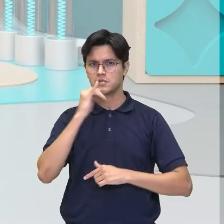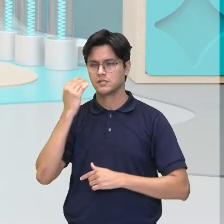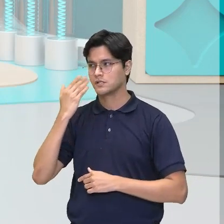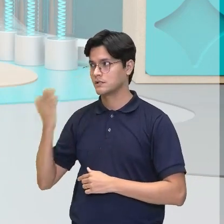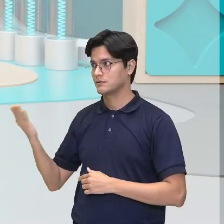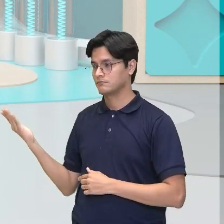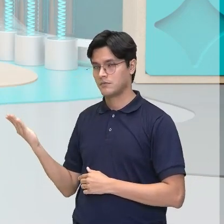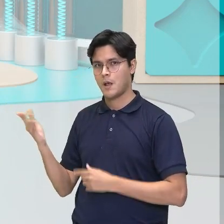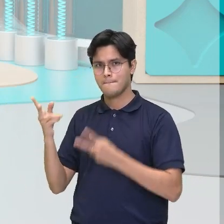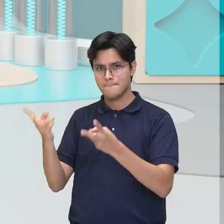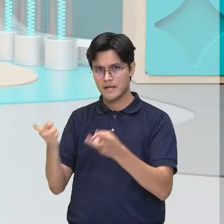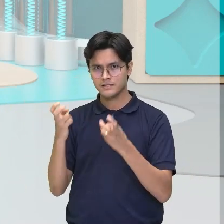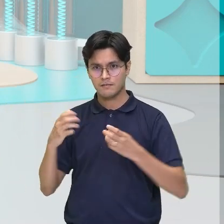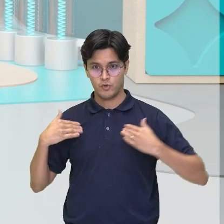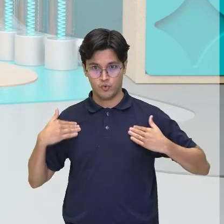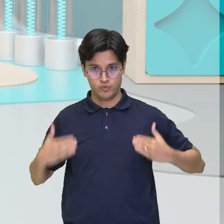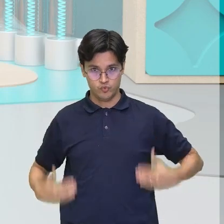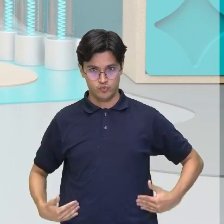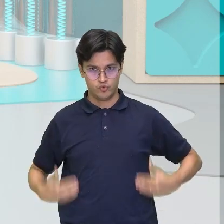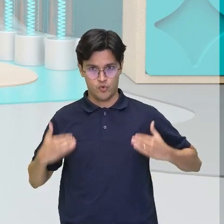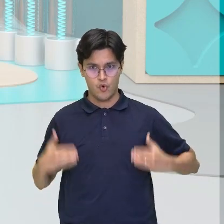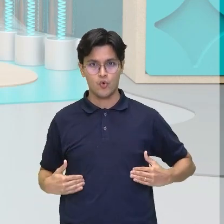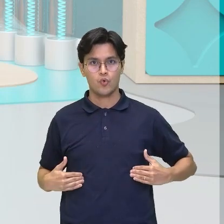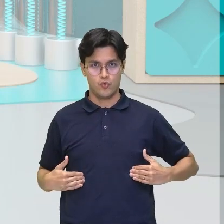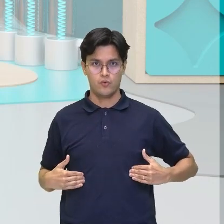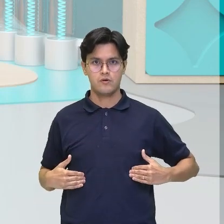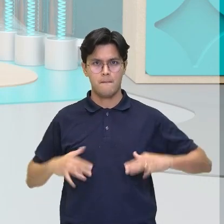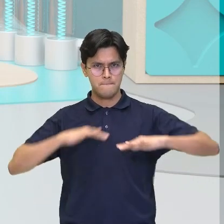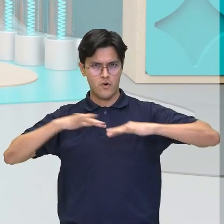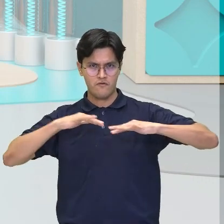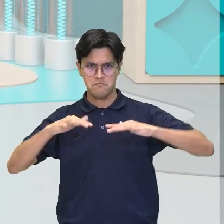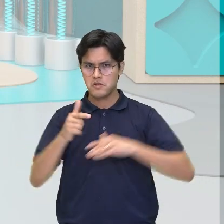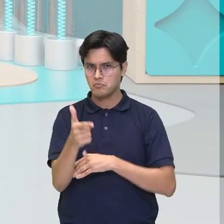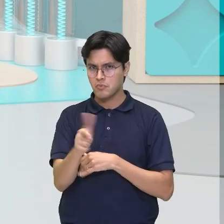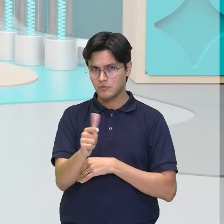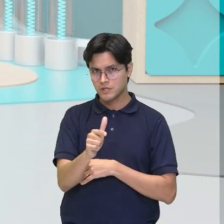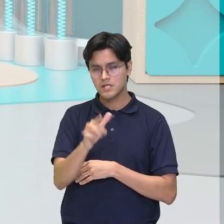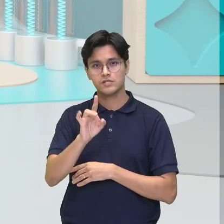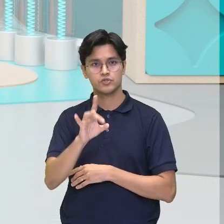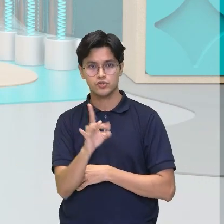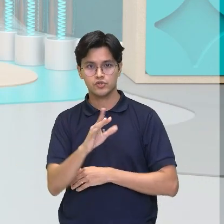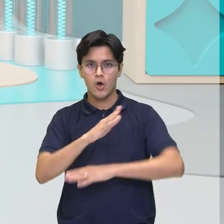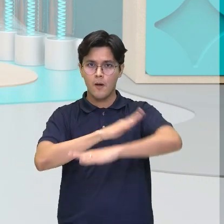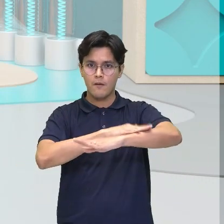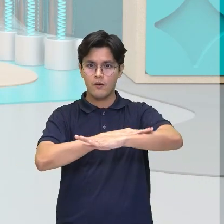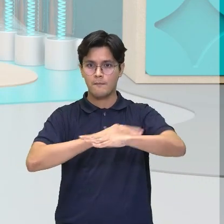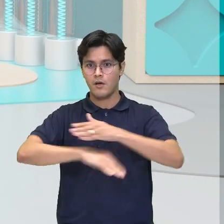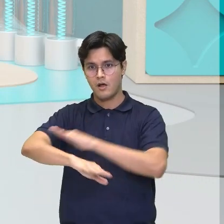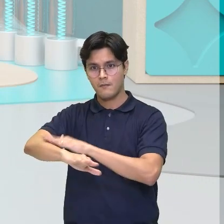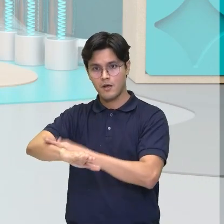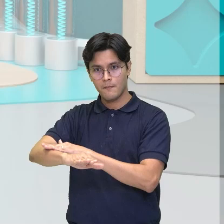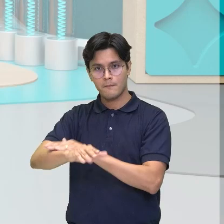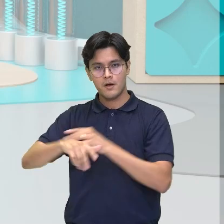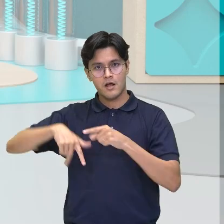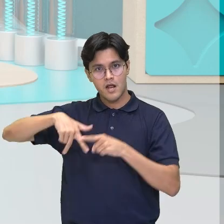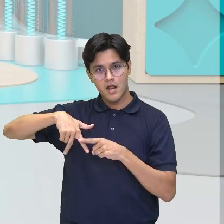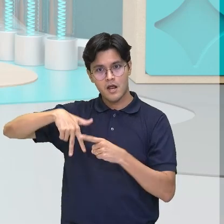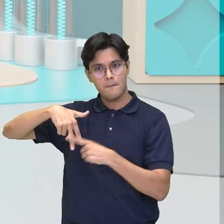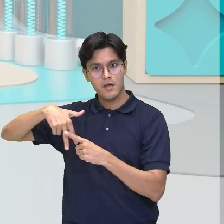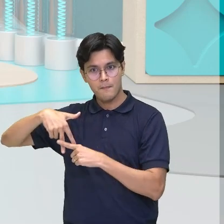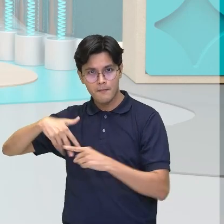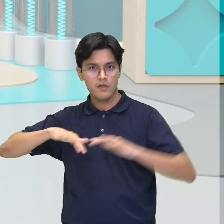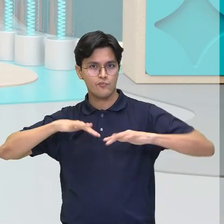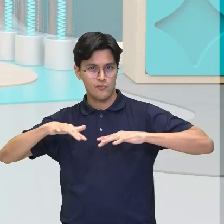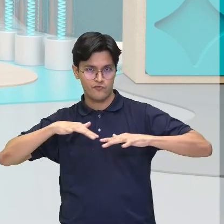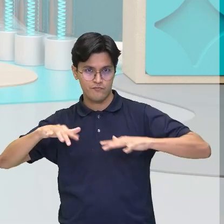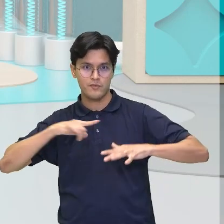do tronco, ele não se movimenta, e sim somente os membros inferiores e às vezes os braços, tá?